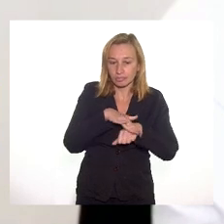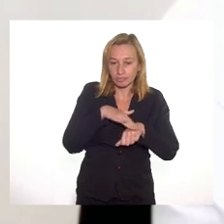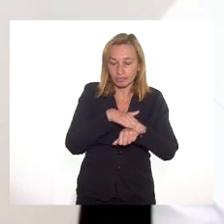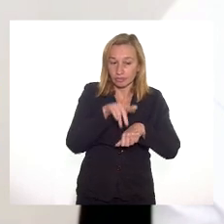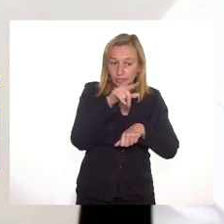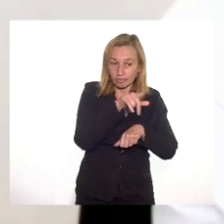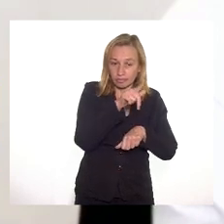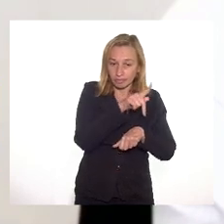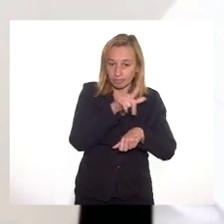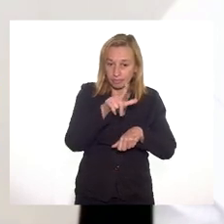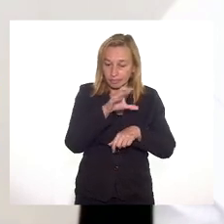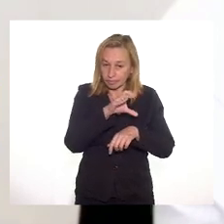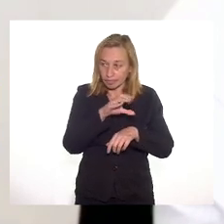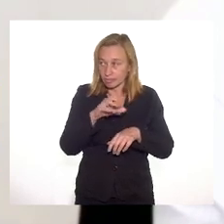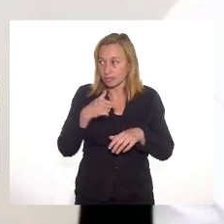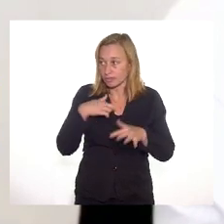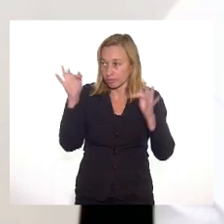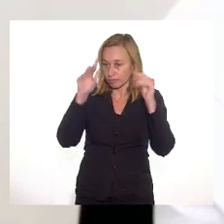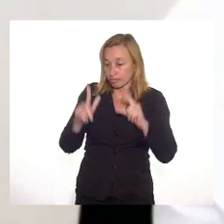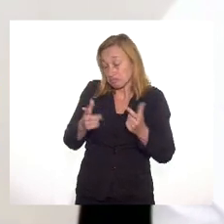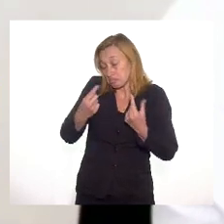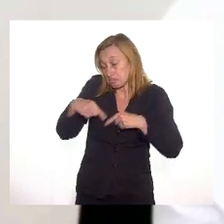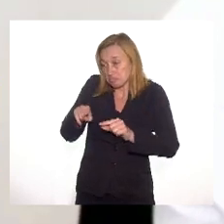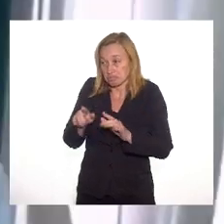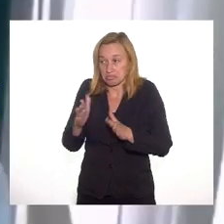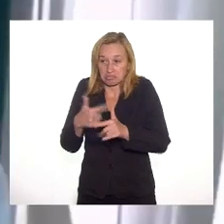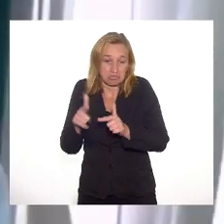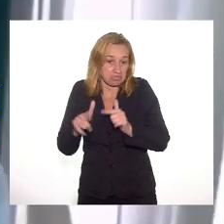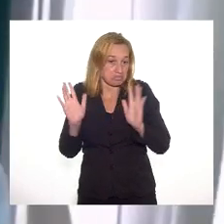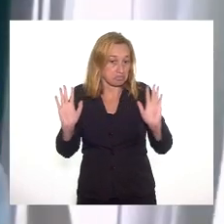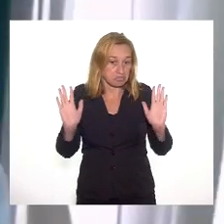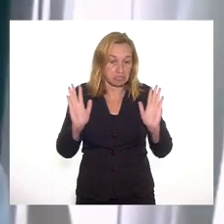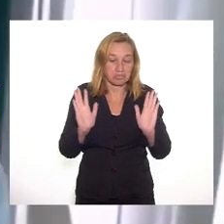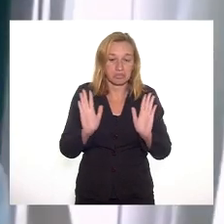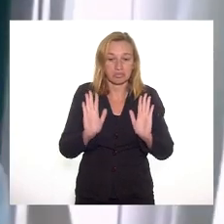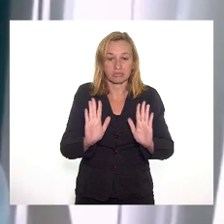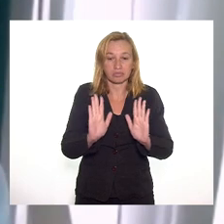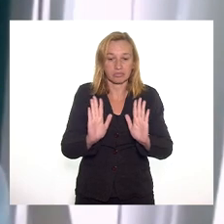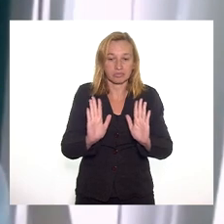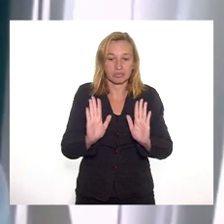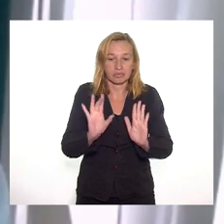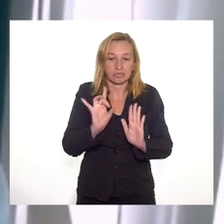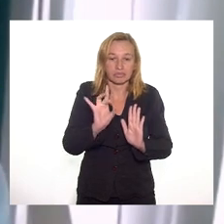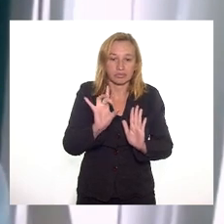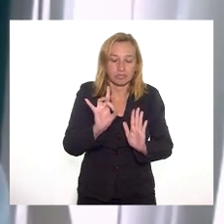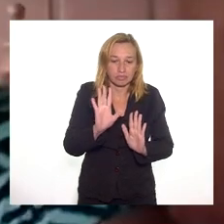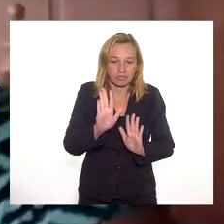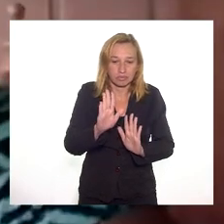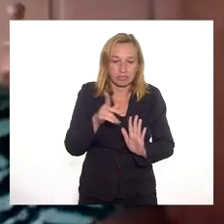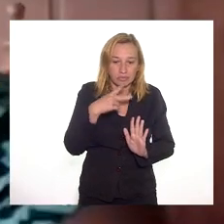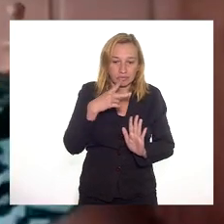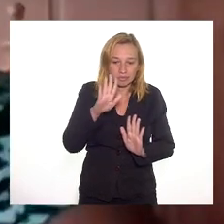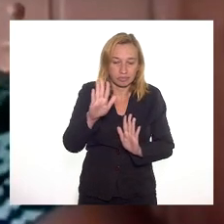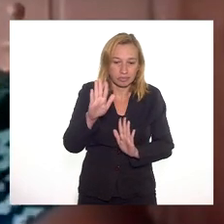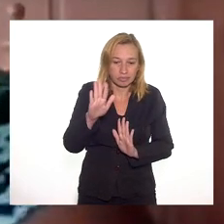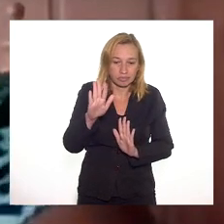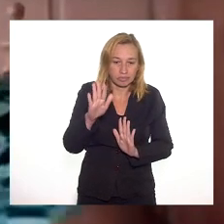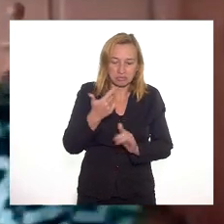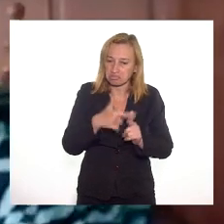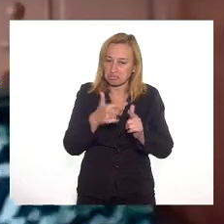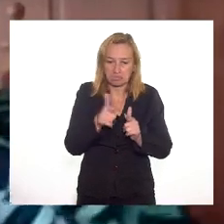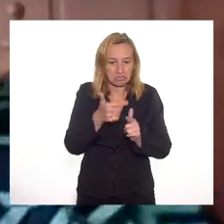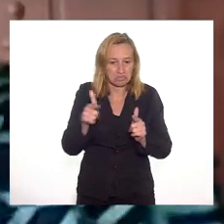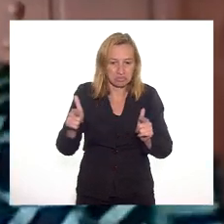eu vou ficar feliz. Mas, do contrário, sem problema. Então, primeiro vamos anotar. Só para presidente, para discutir. Não tem nenhum